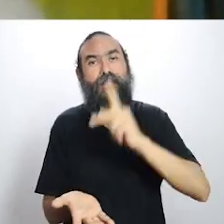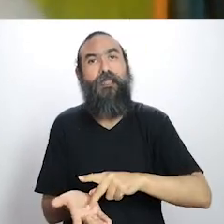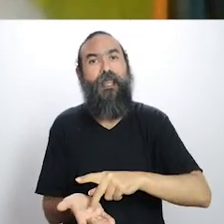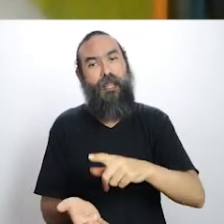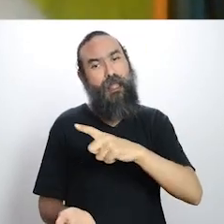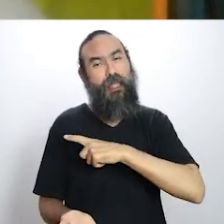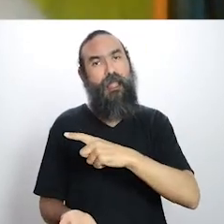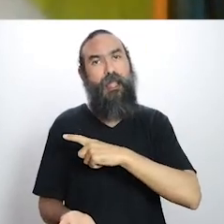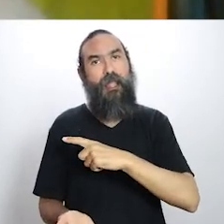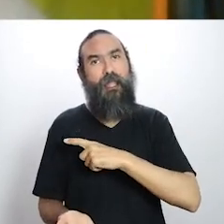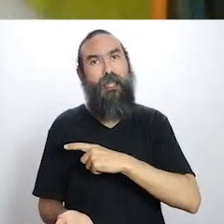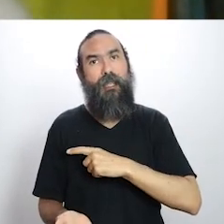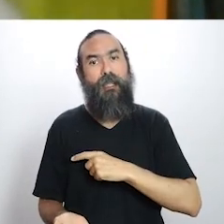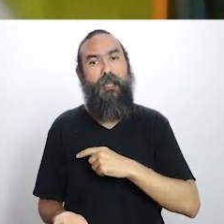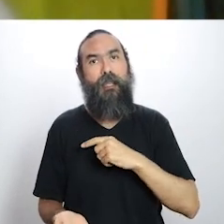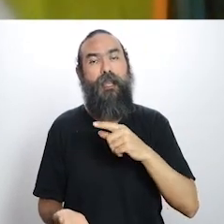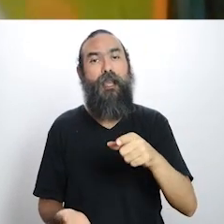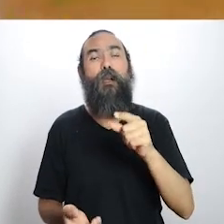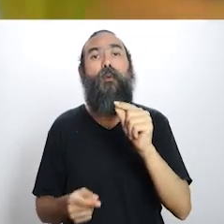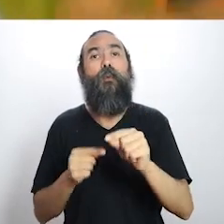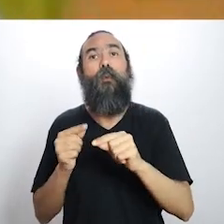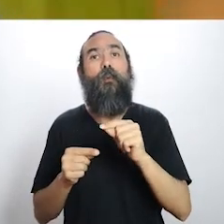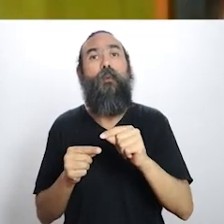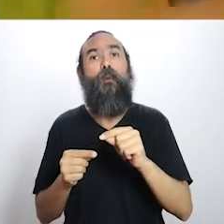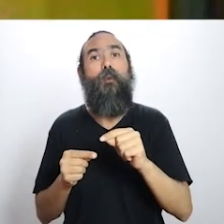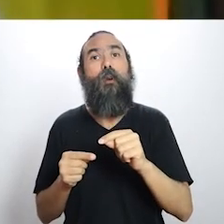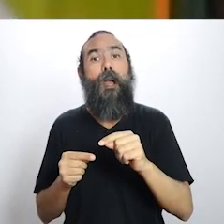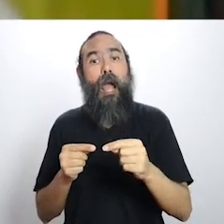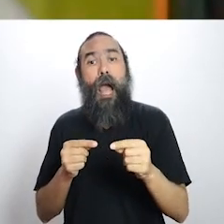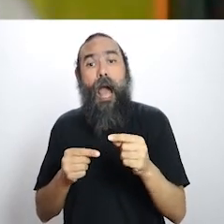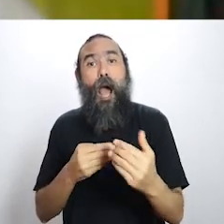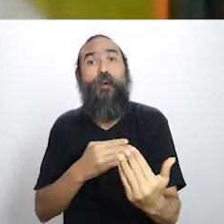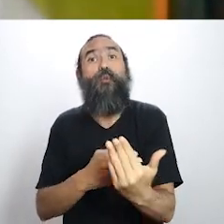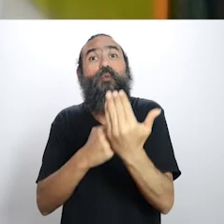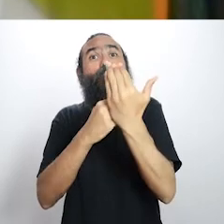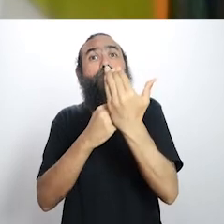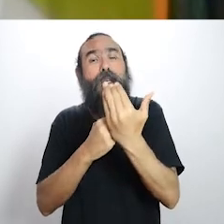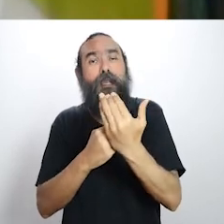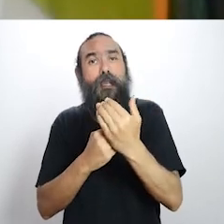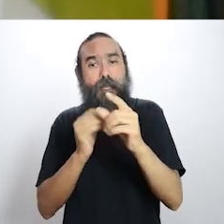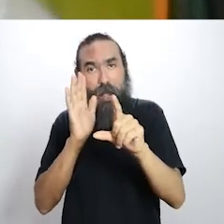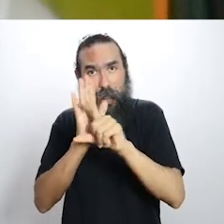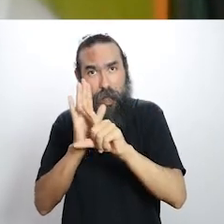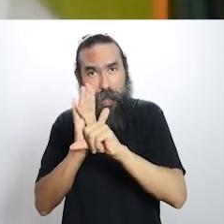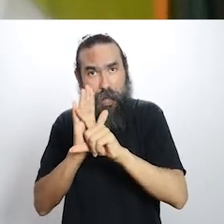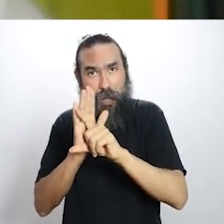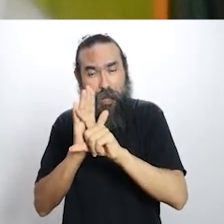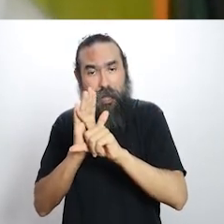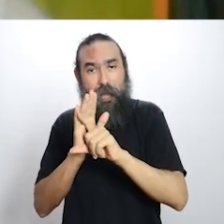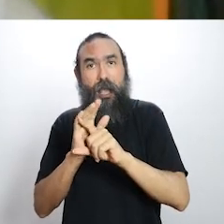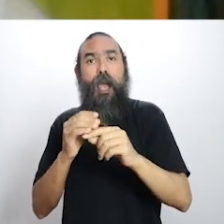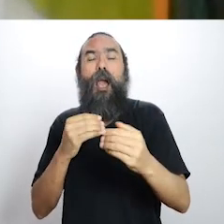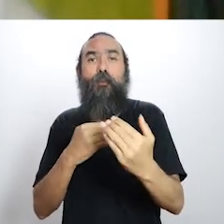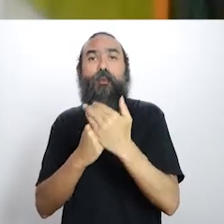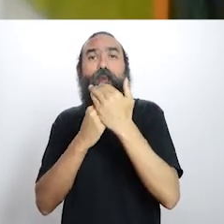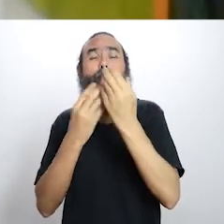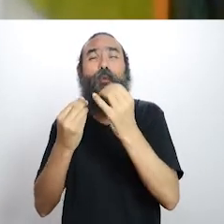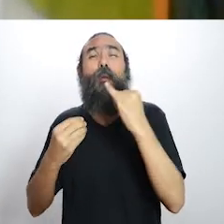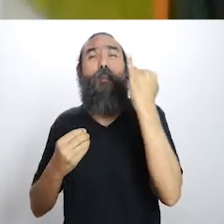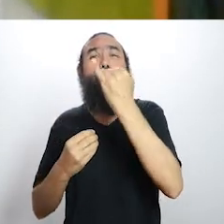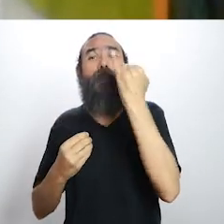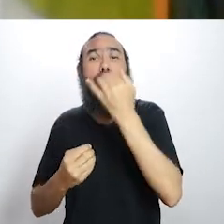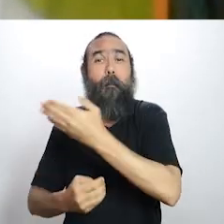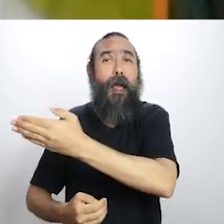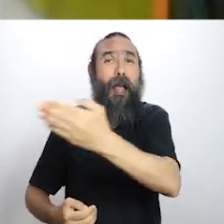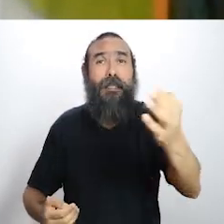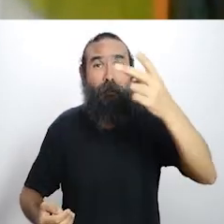um montante, pelo menos no dito, de recursos que vão chegar, que são muito importantes para os fazedores